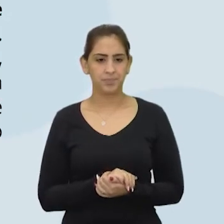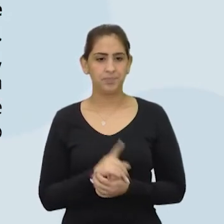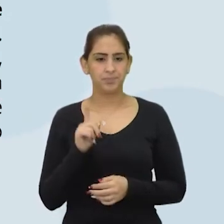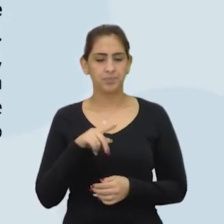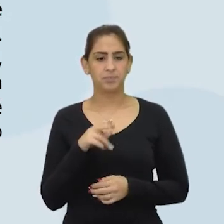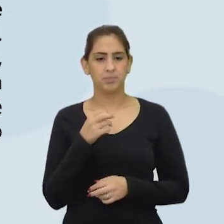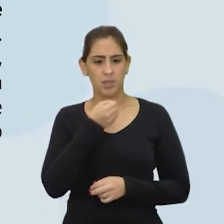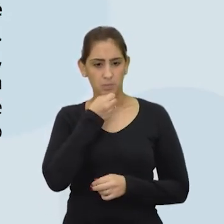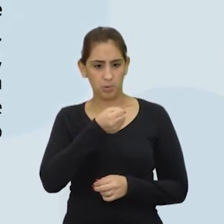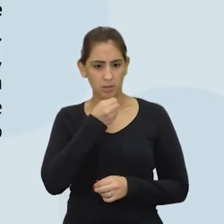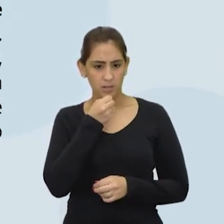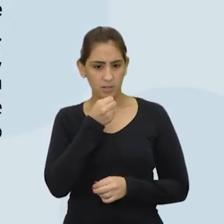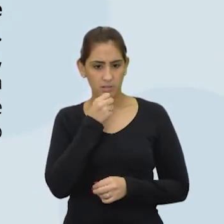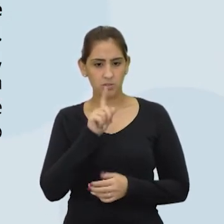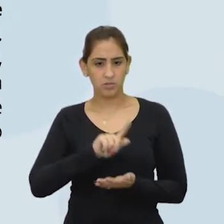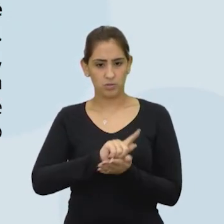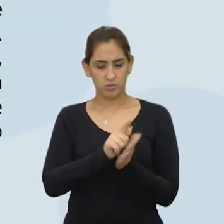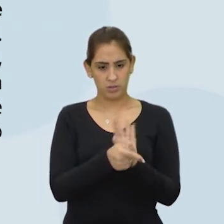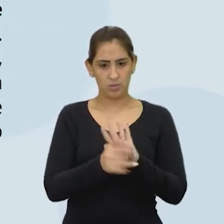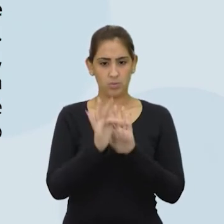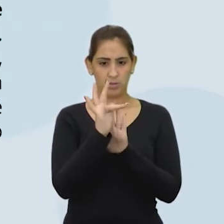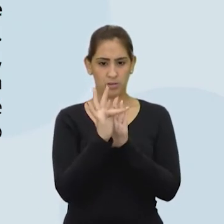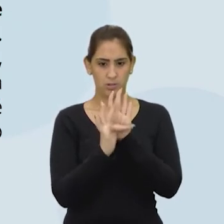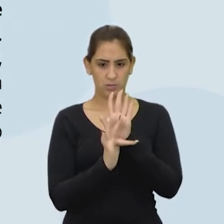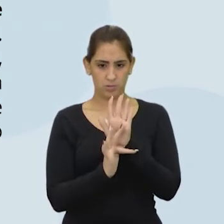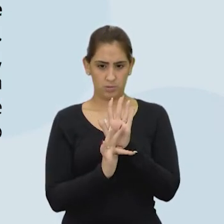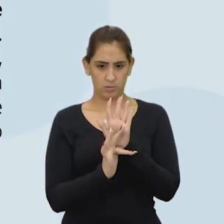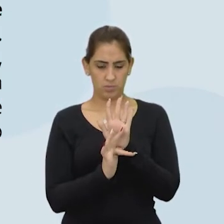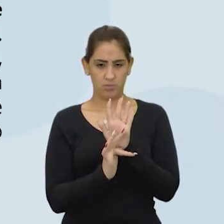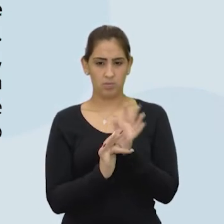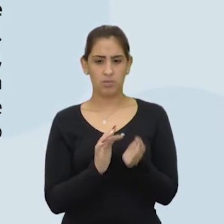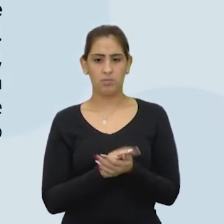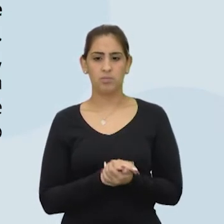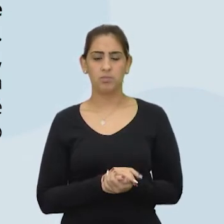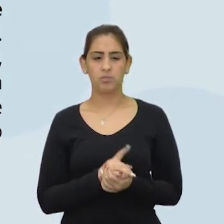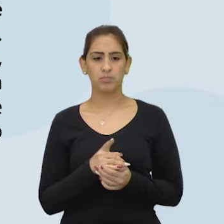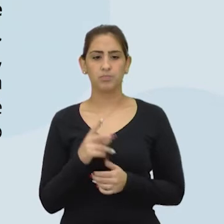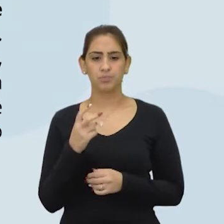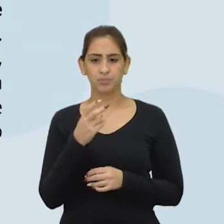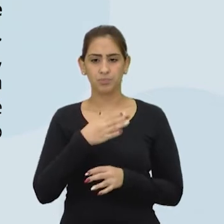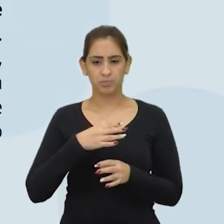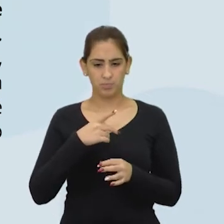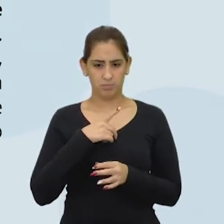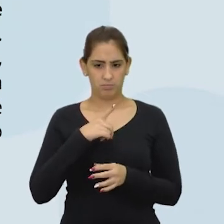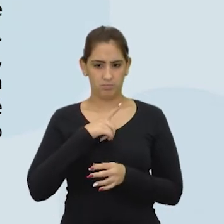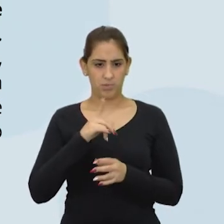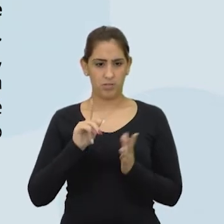gênero textual que geralmente circula nos jornais e revistas impressos e digitais. Nós já